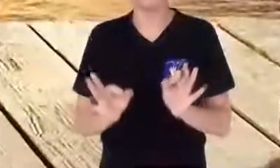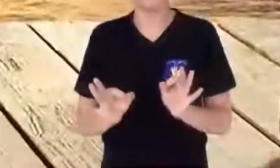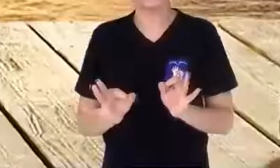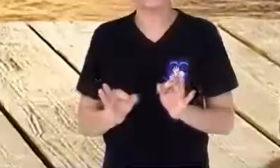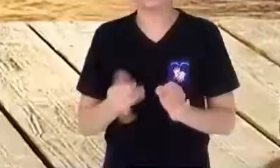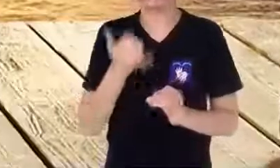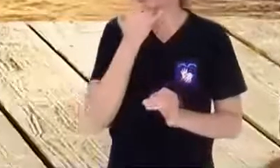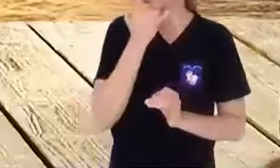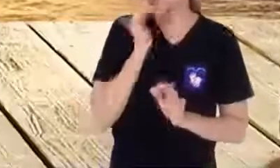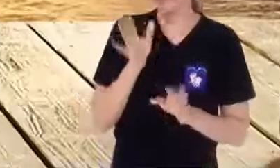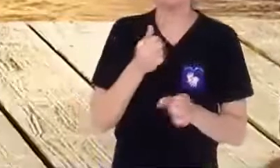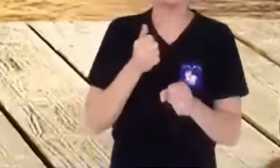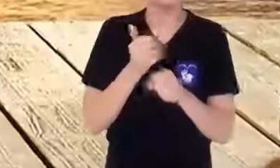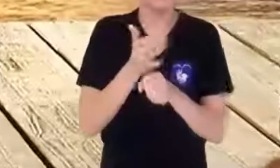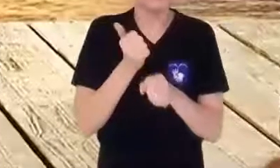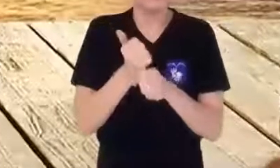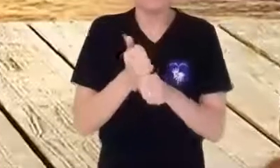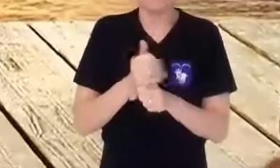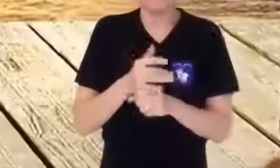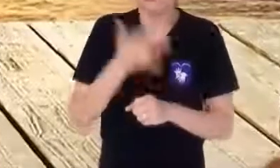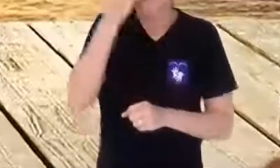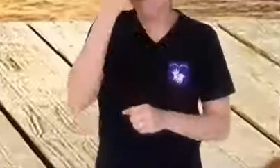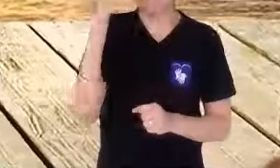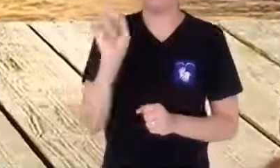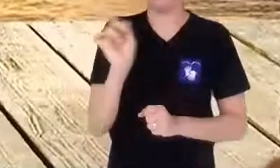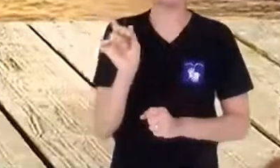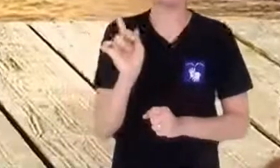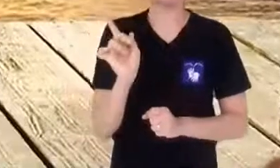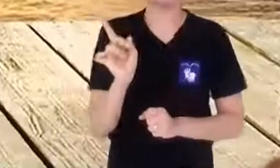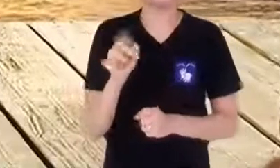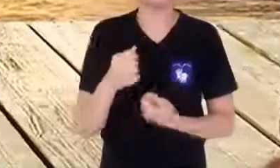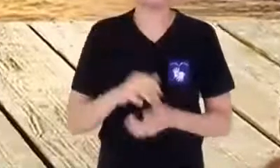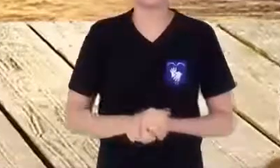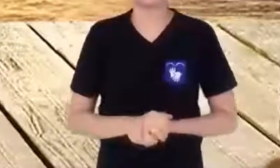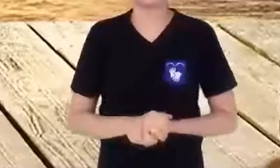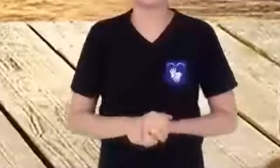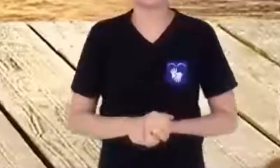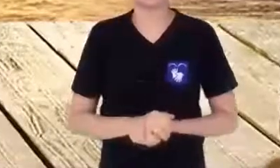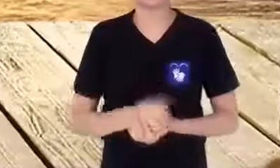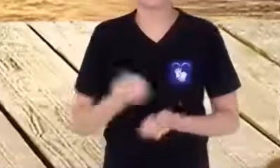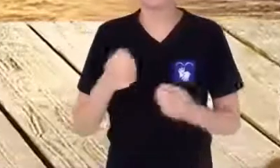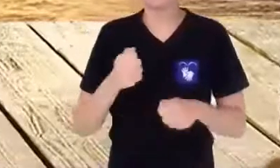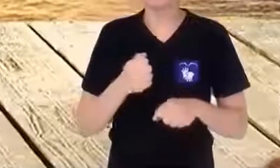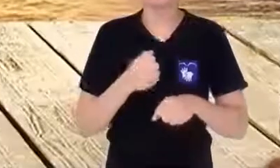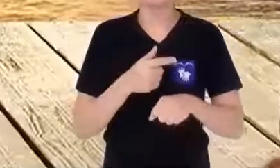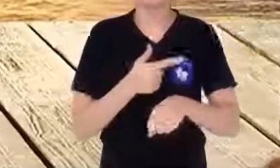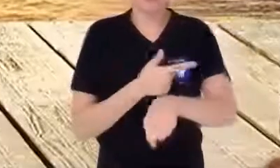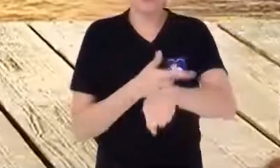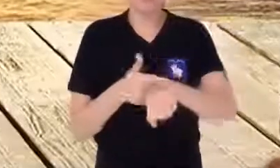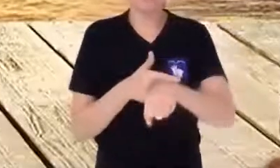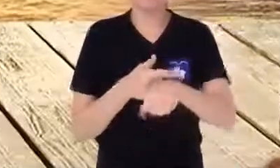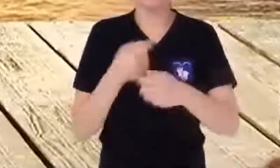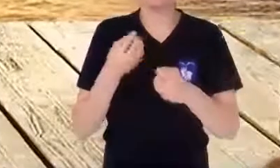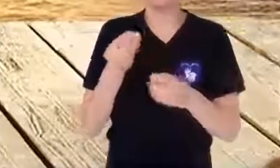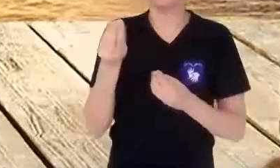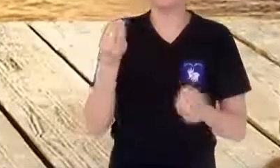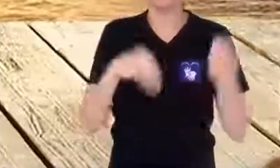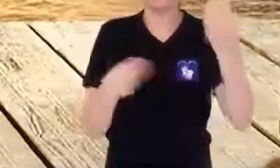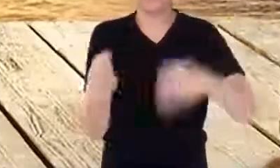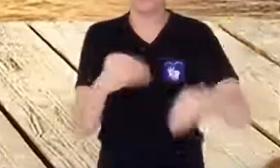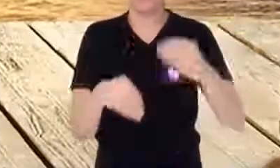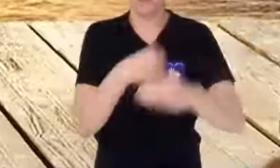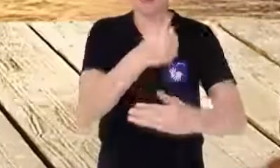marujo. Não é muito fácil, não. Não, esfrega a batata, tem que estar bem limpinha pra gente poder colocar ela na panela pra ficar gostosa. Acho